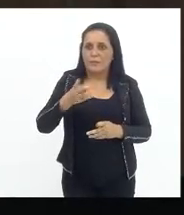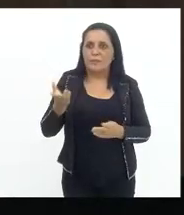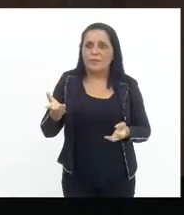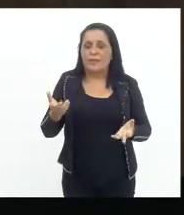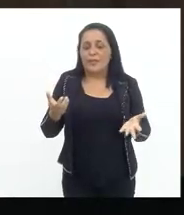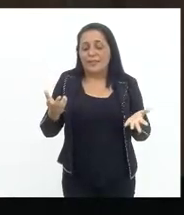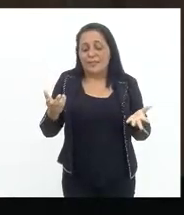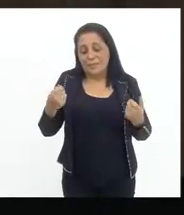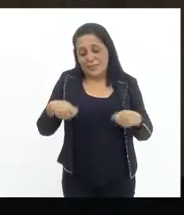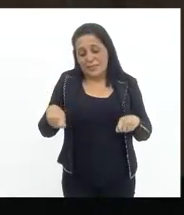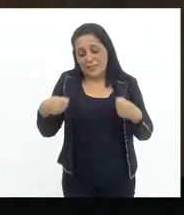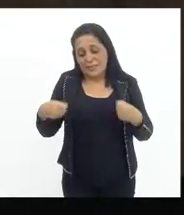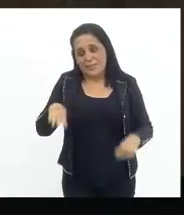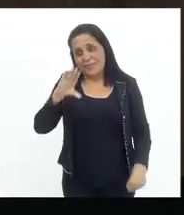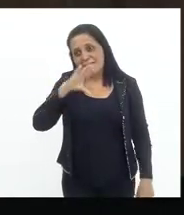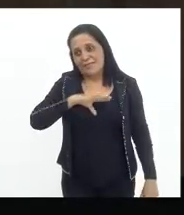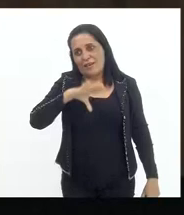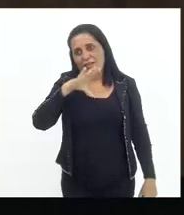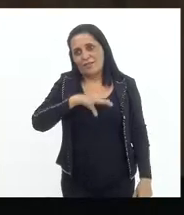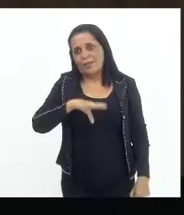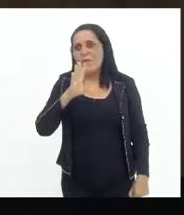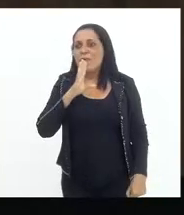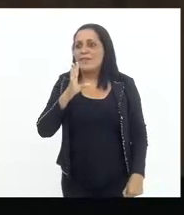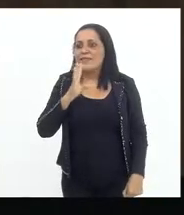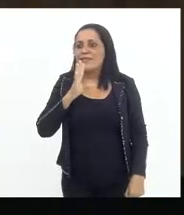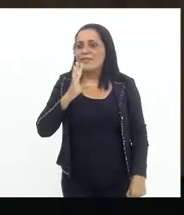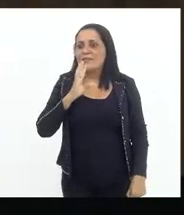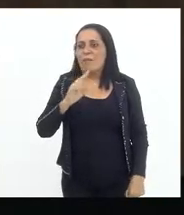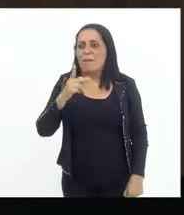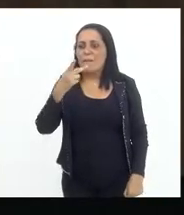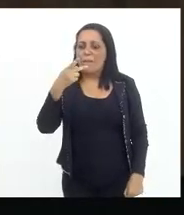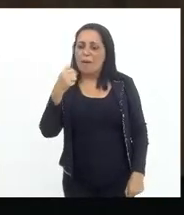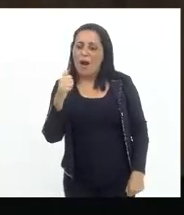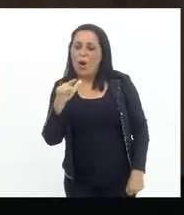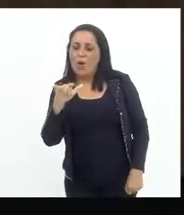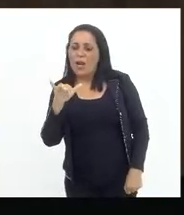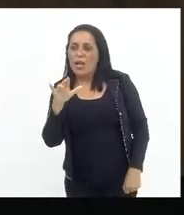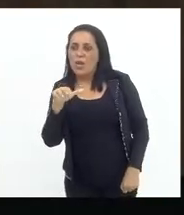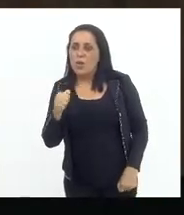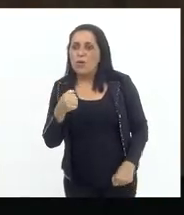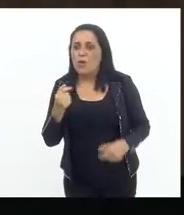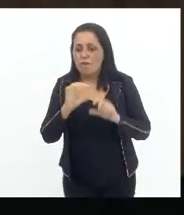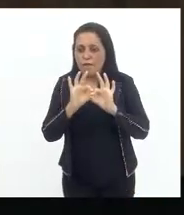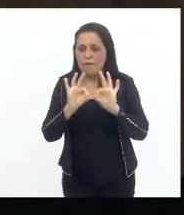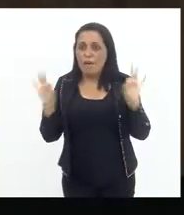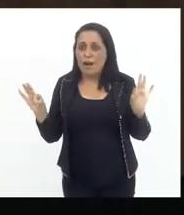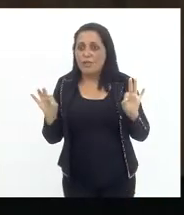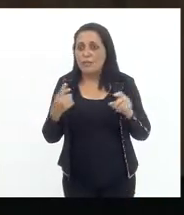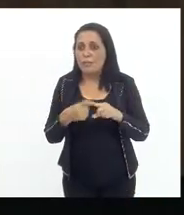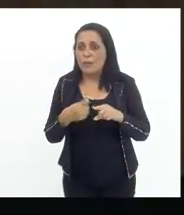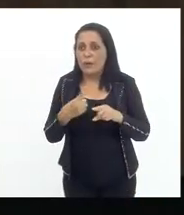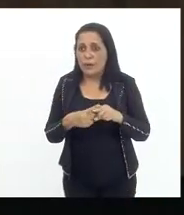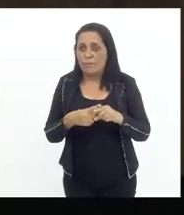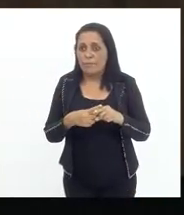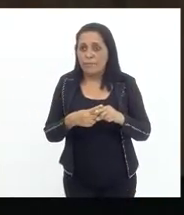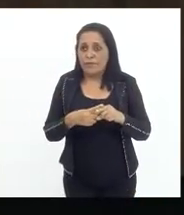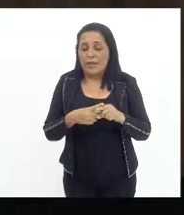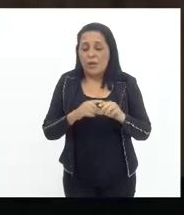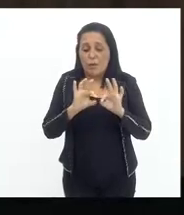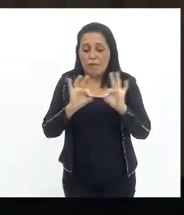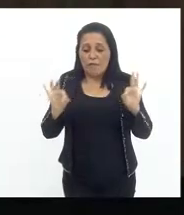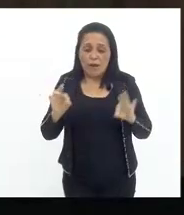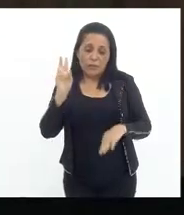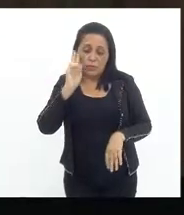o Brasil jamais teria conhecido Paulinho. E uso essa frase para parafrasear porque ela é uma